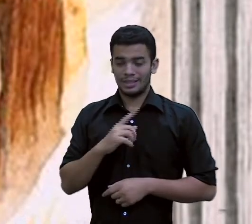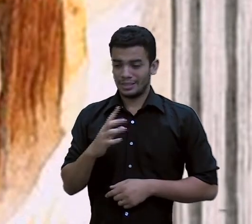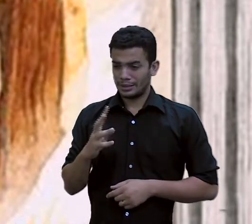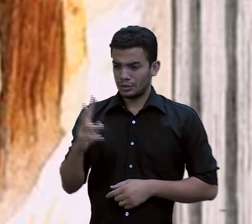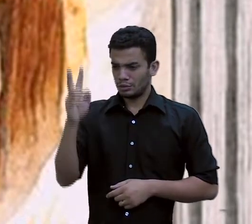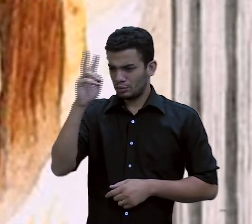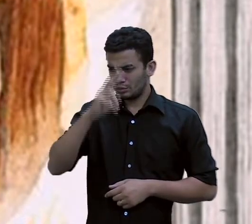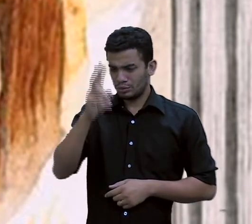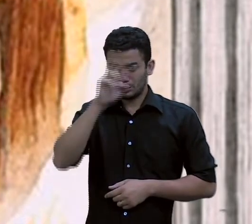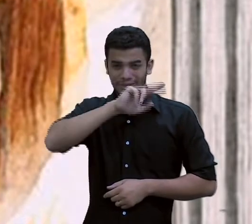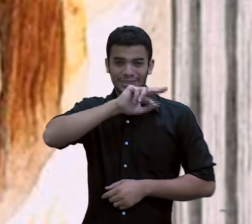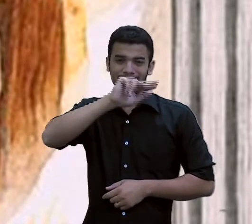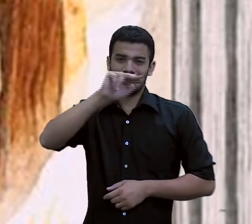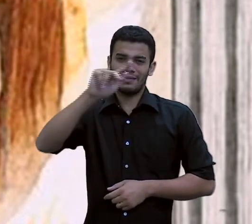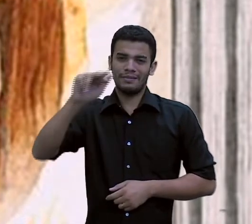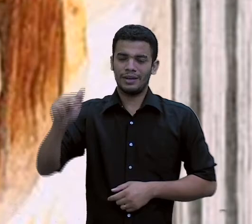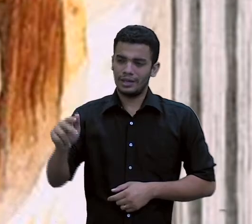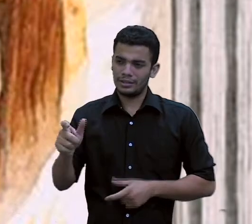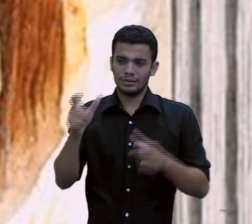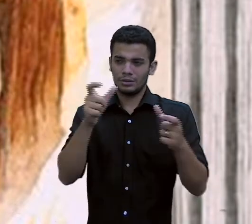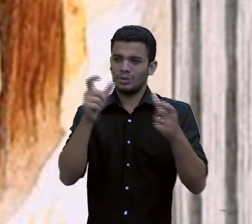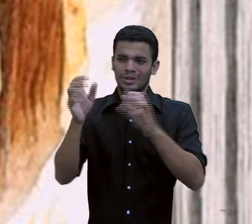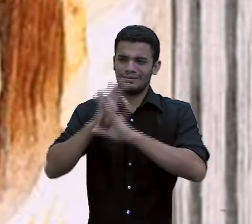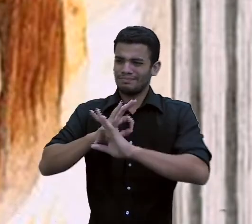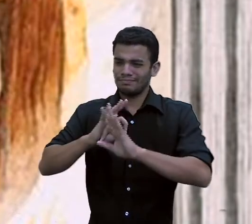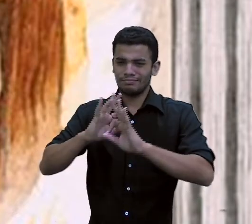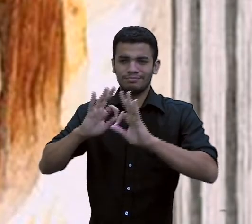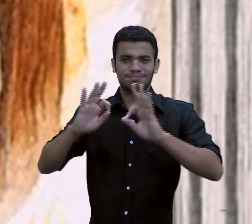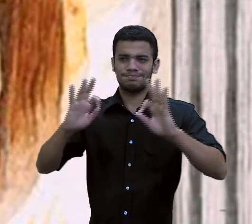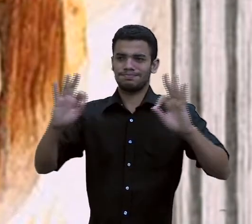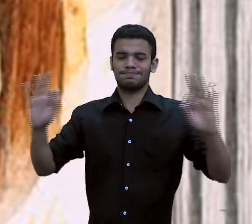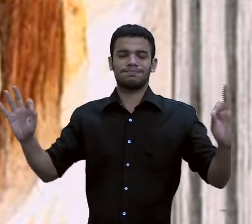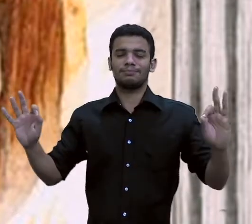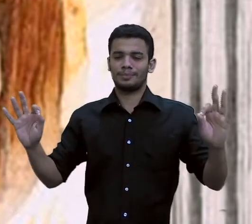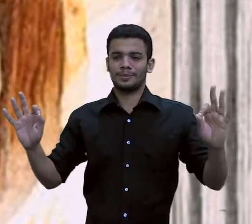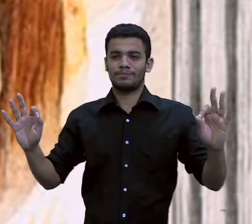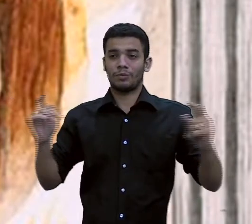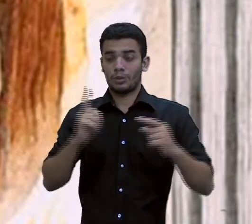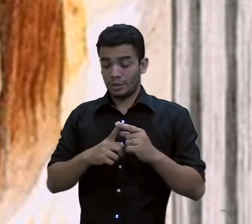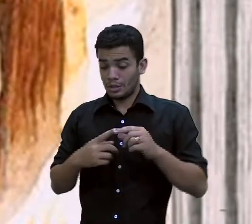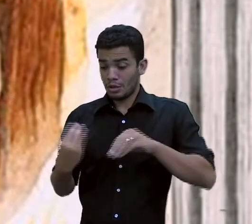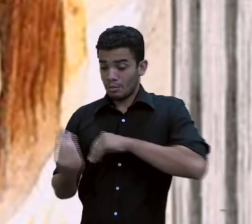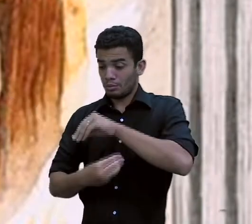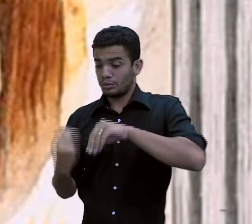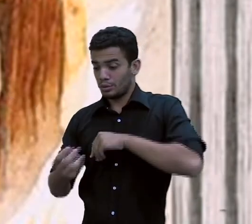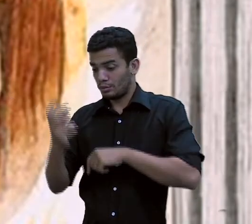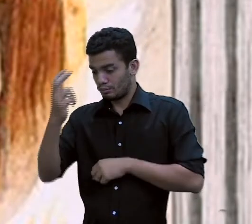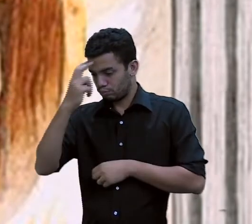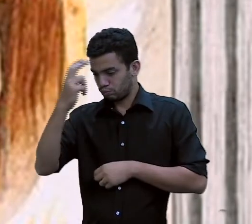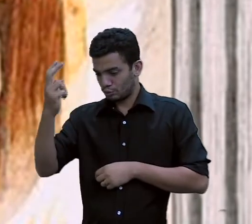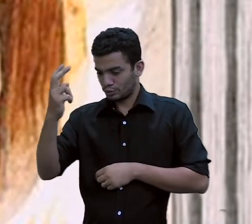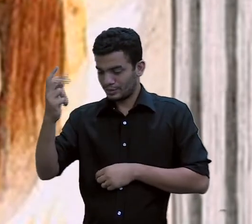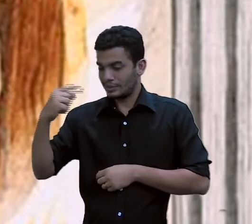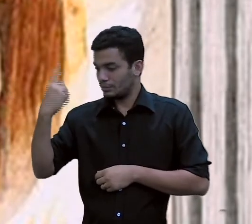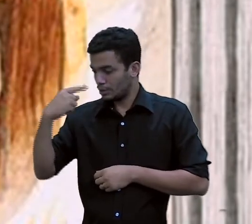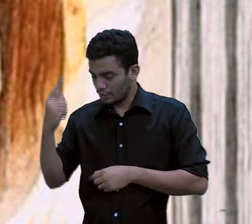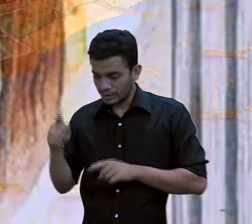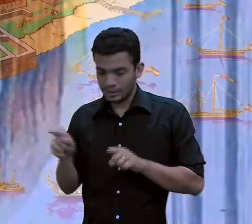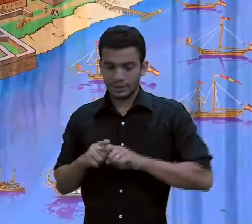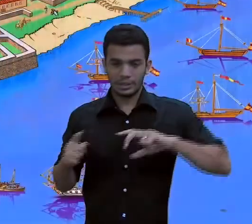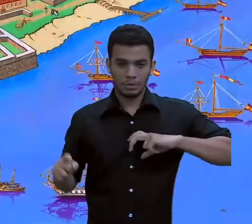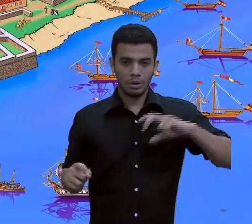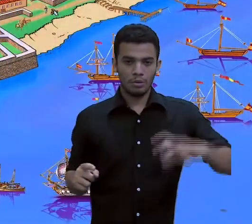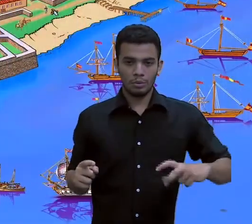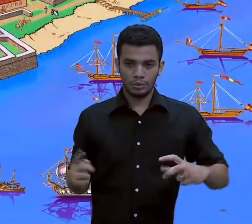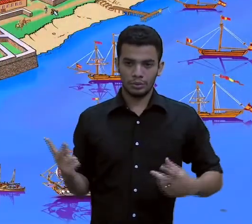junção de história portuguesa e também história espanhola, né? Podia achar